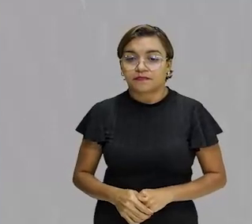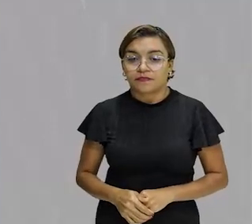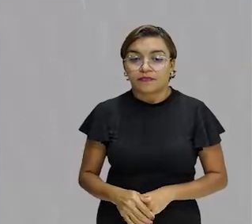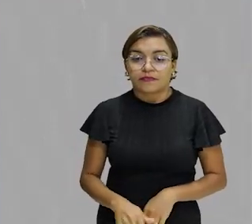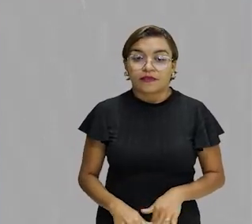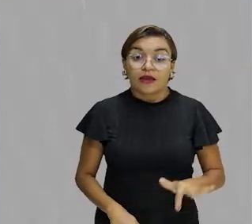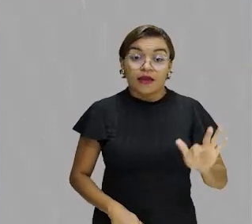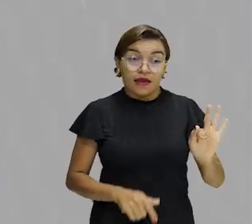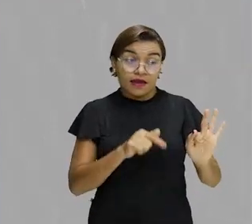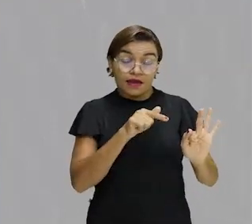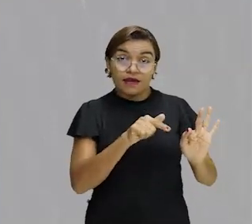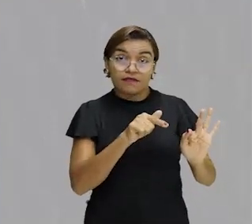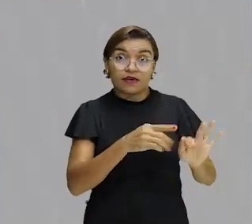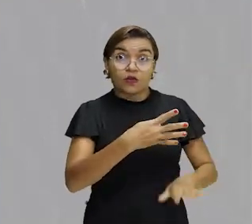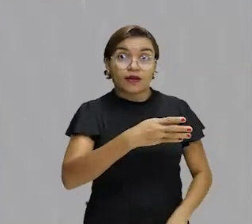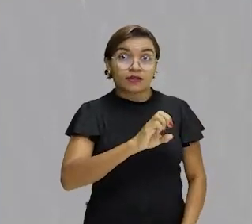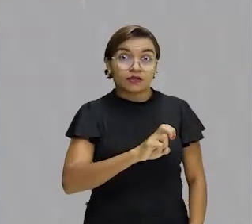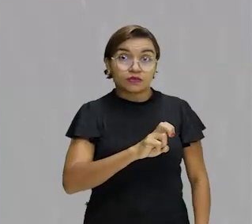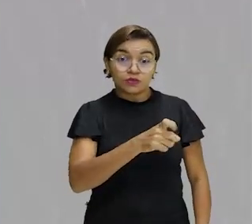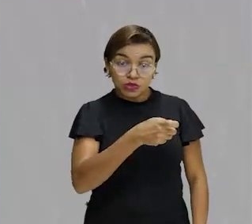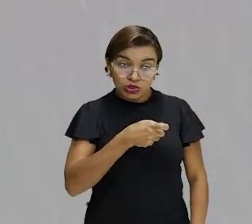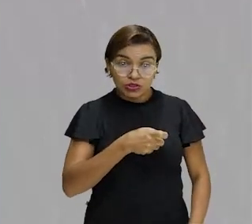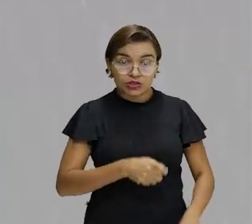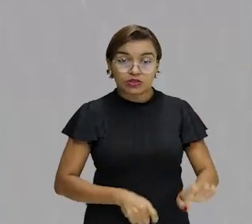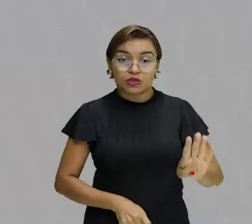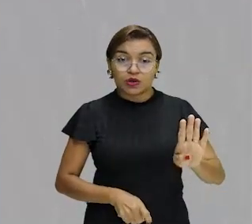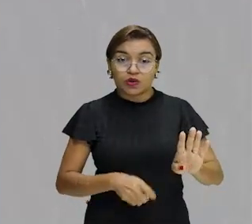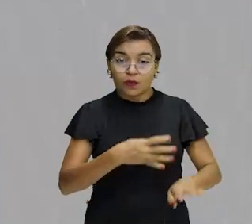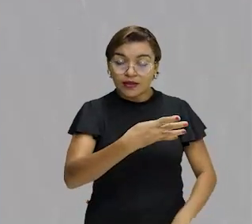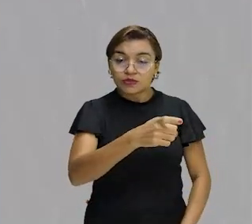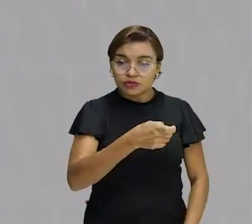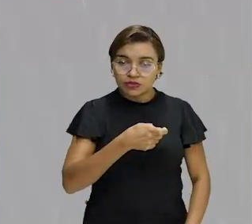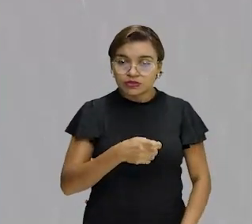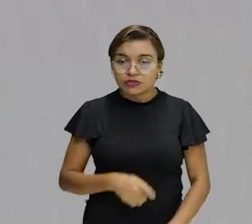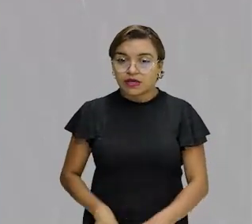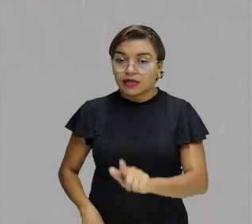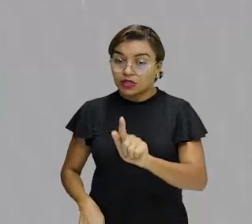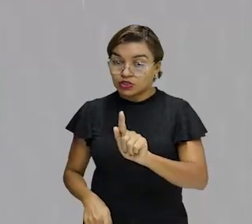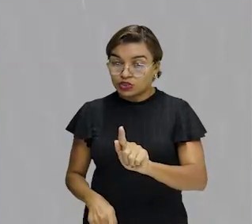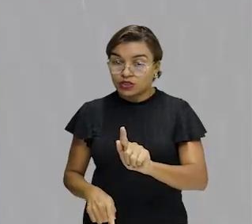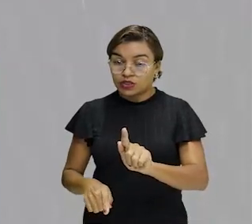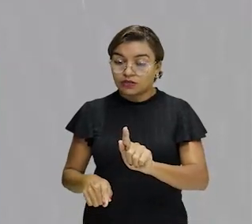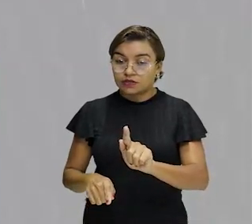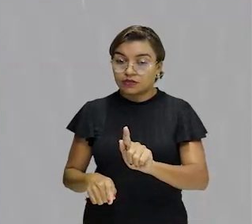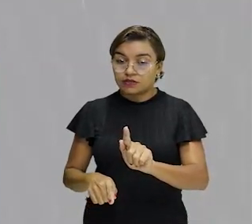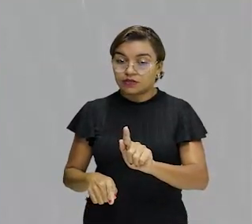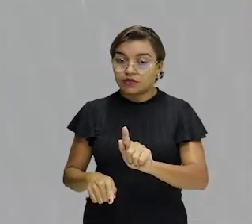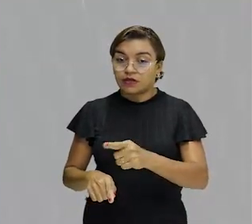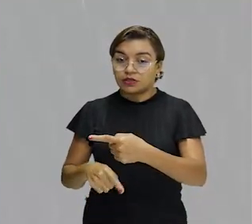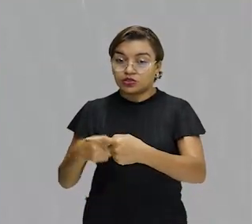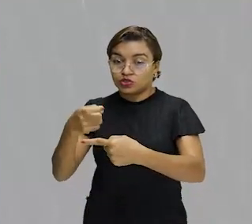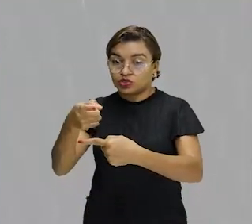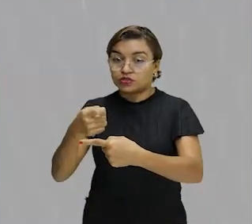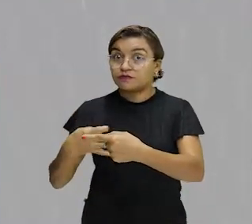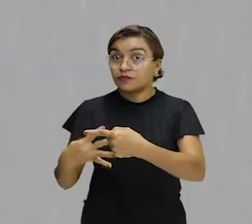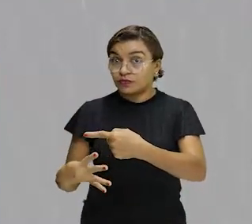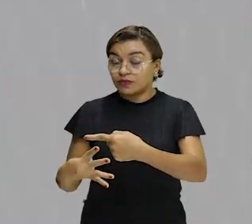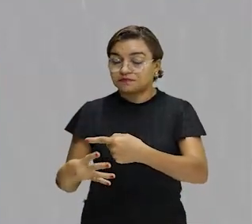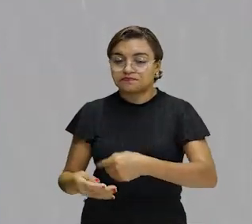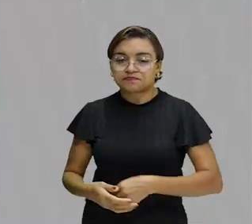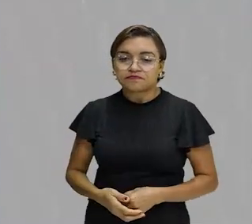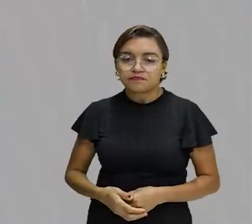da função, tá? O conjunto de partida é formado pelos elementos 1, 2,